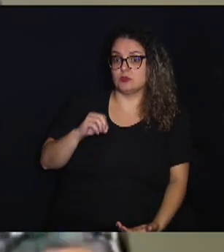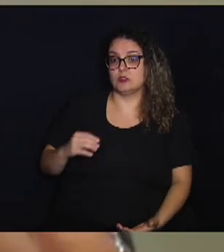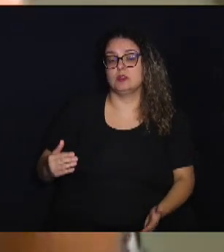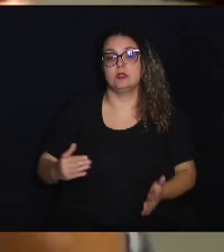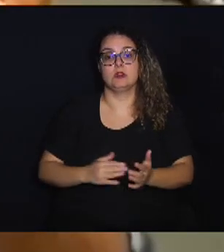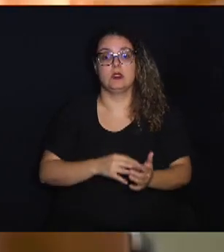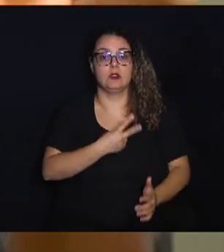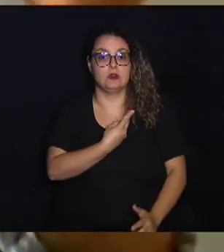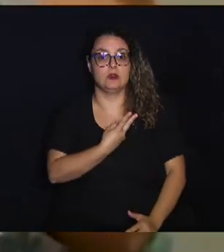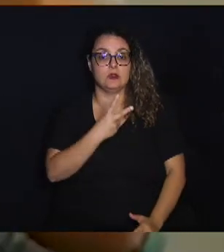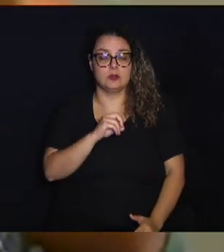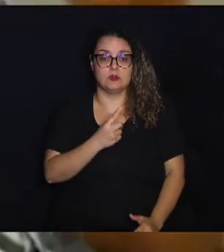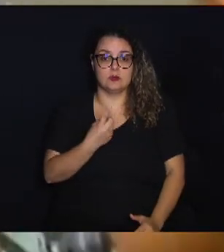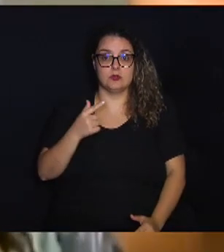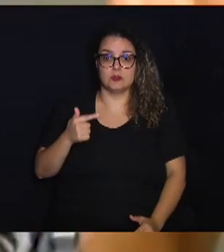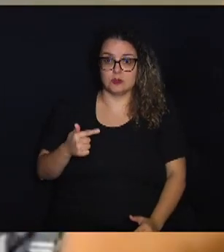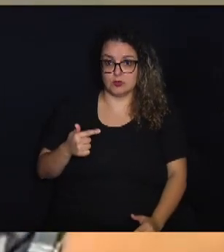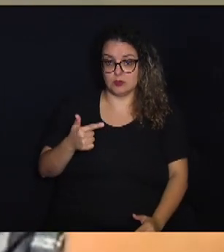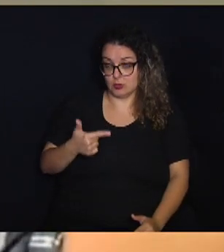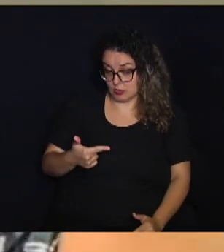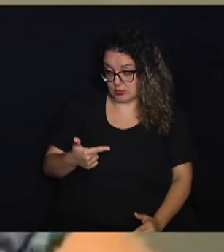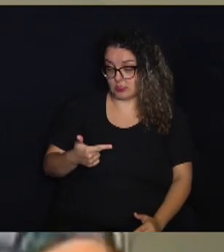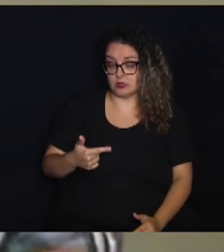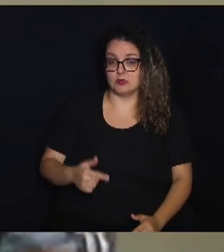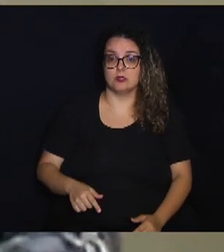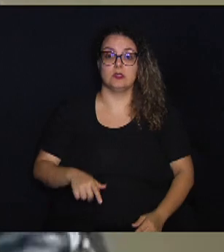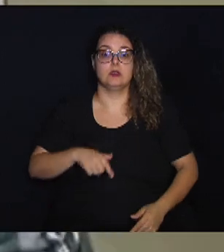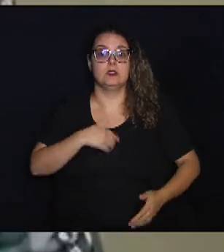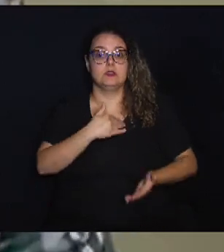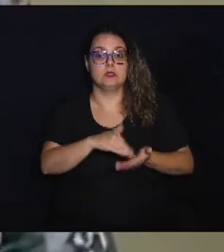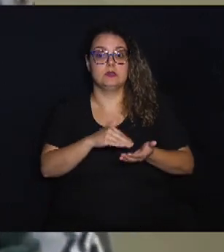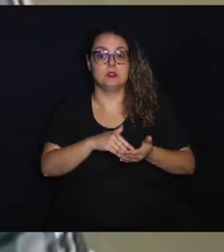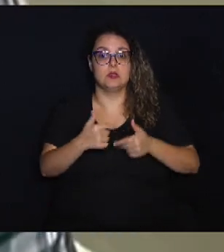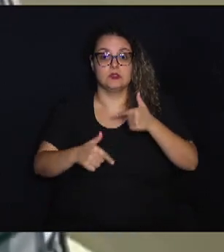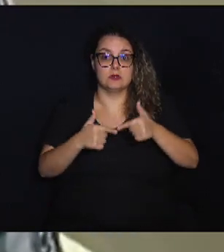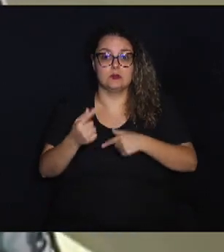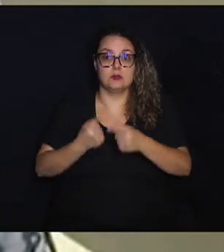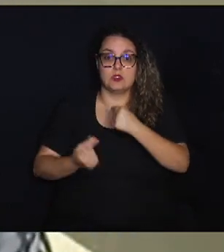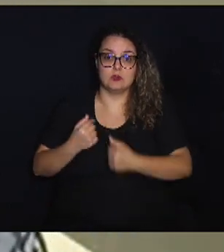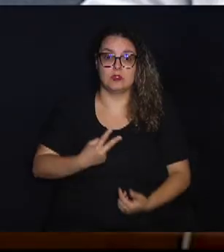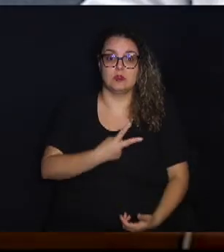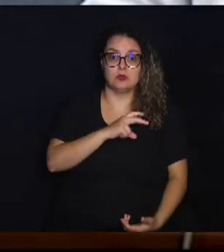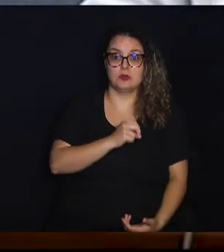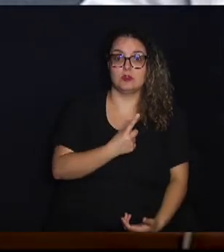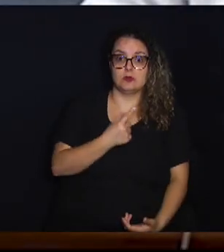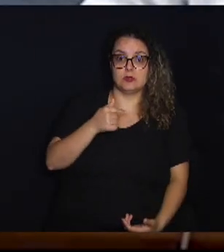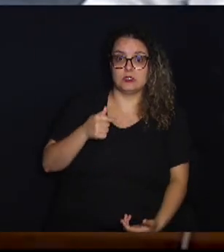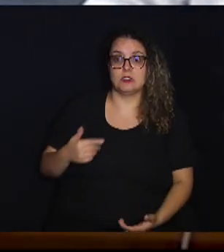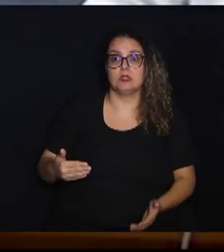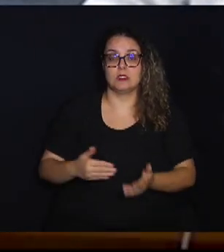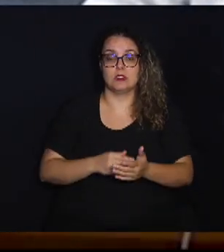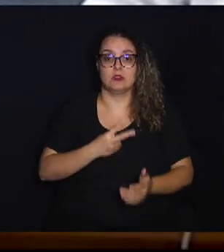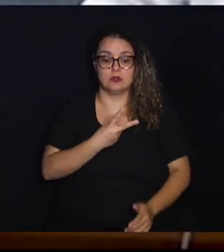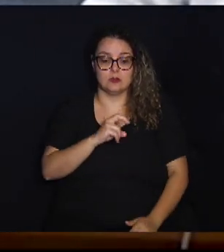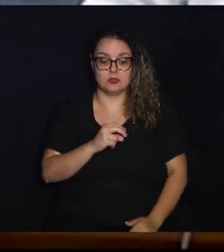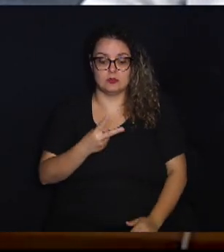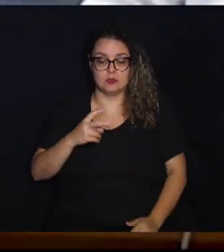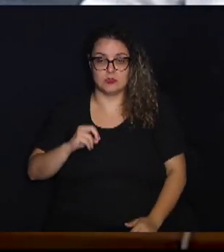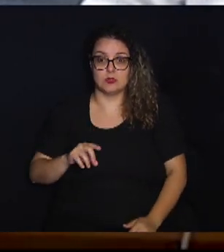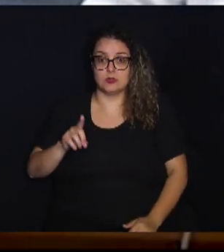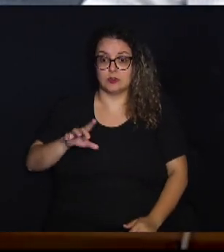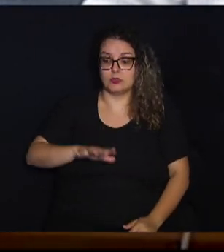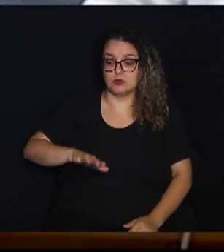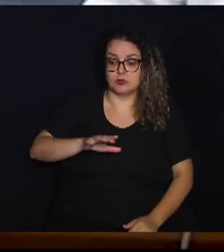2012, secretário municipal de Trabalho e Renda de 2017 a 2020 e diretor